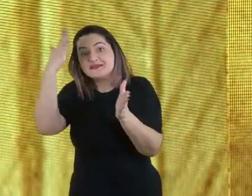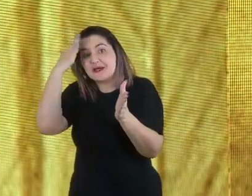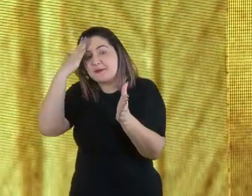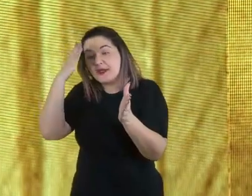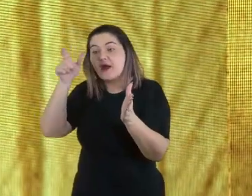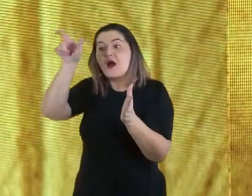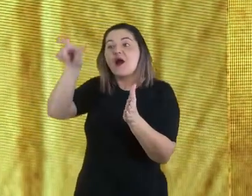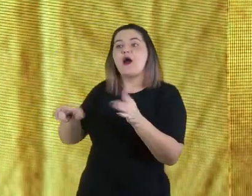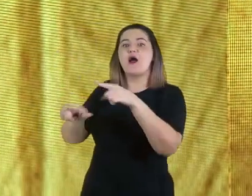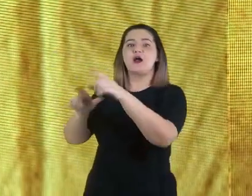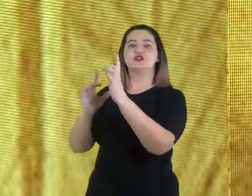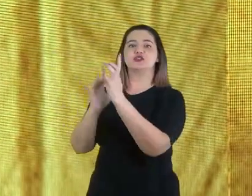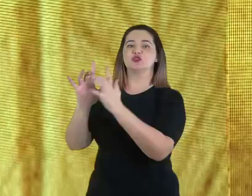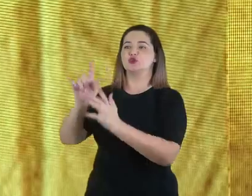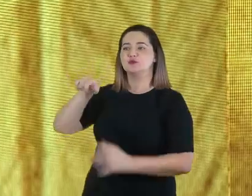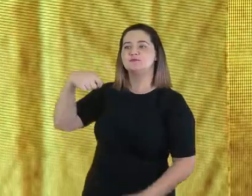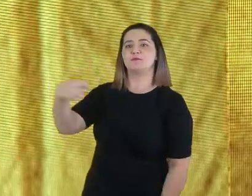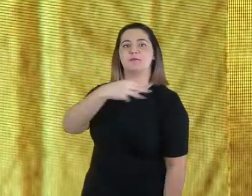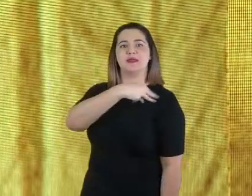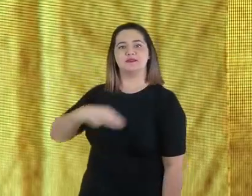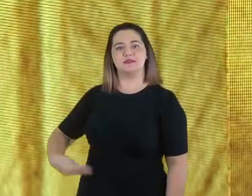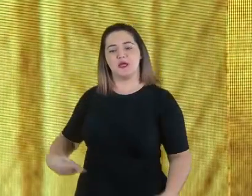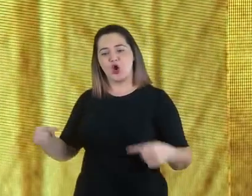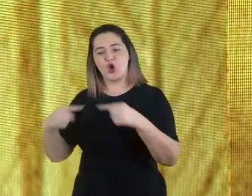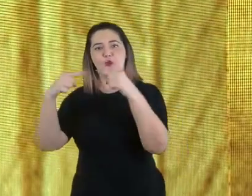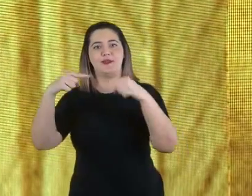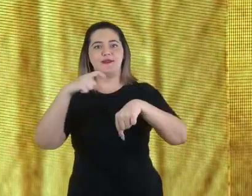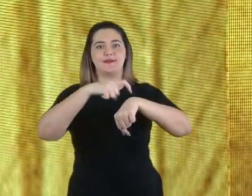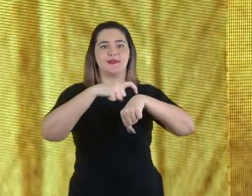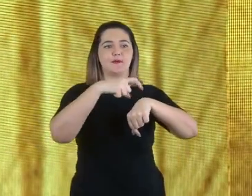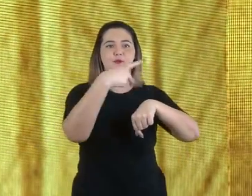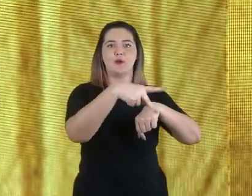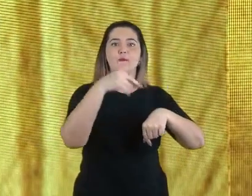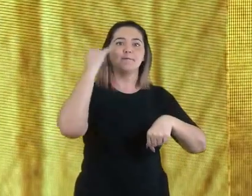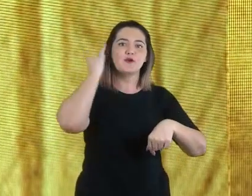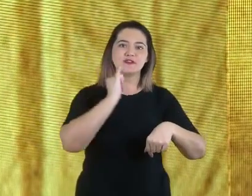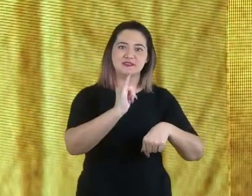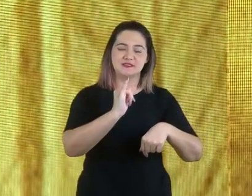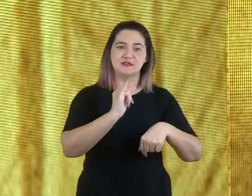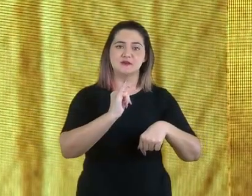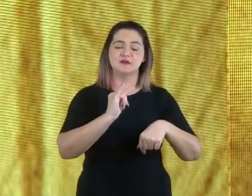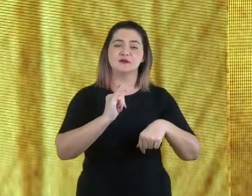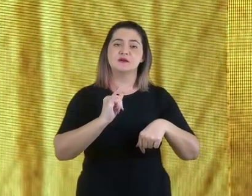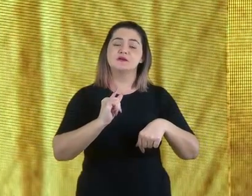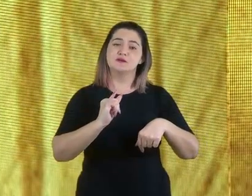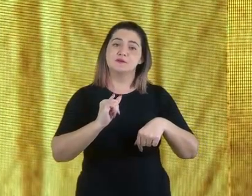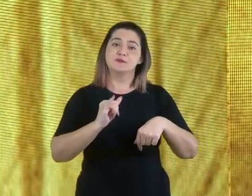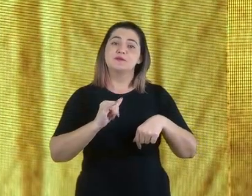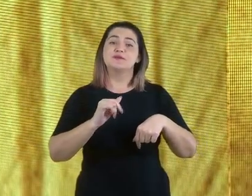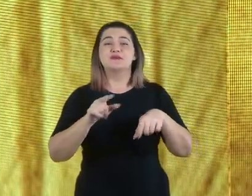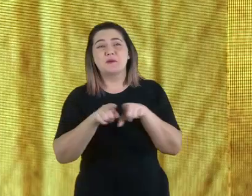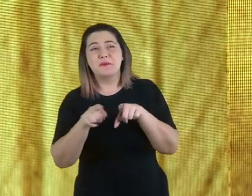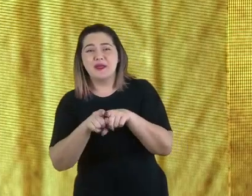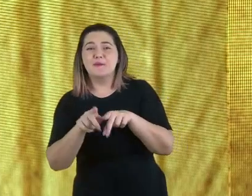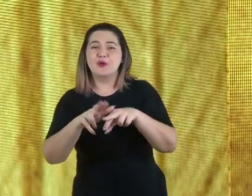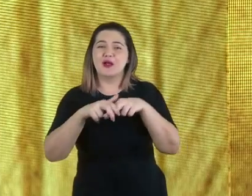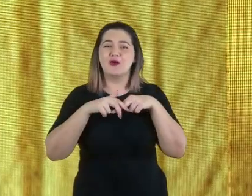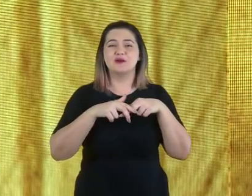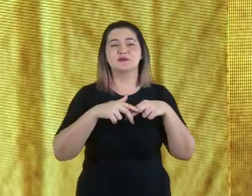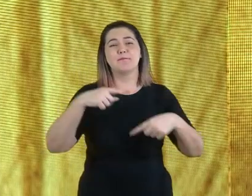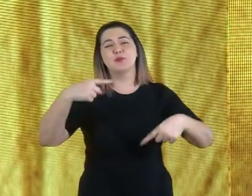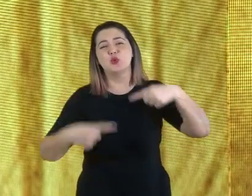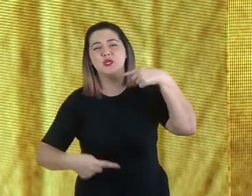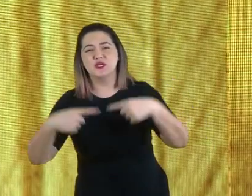foi foco de intensa luta pelo poder, também por embates políticos, disputas ideológicas.